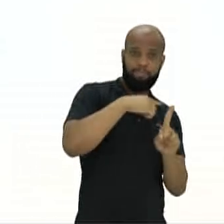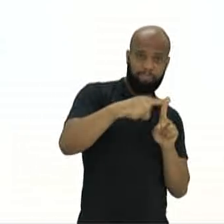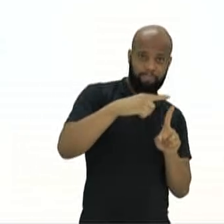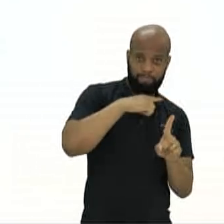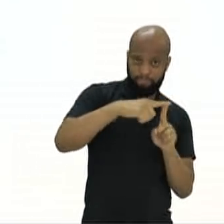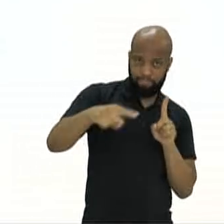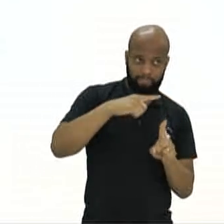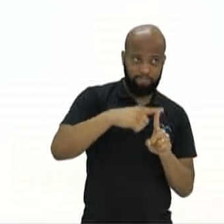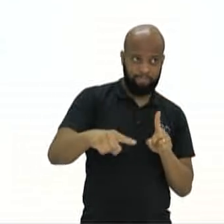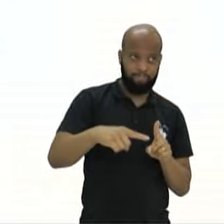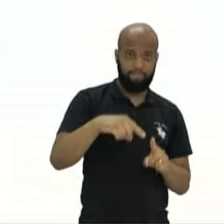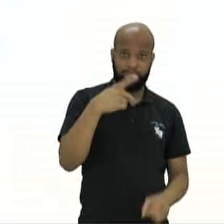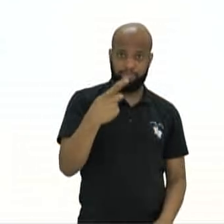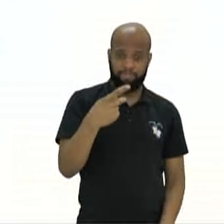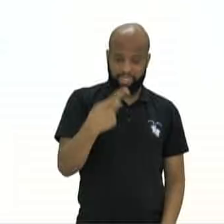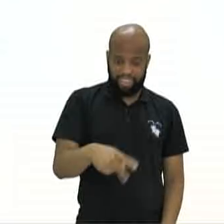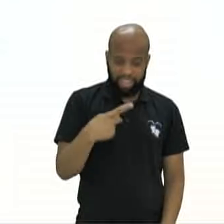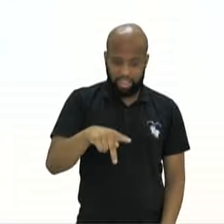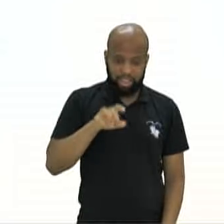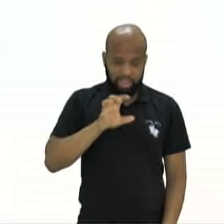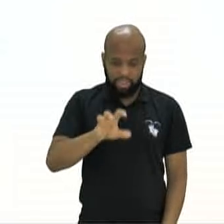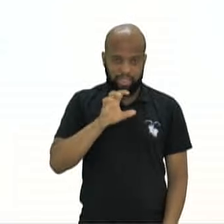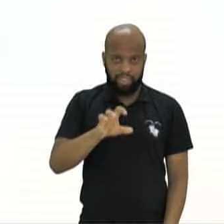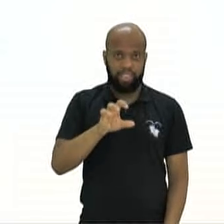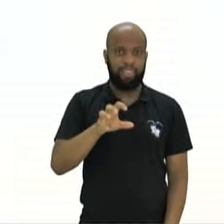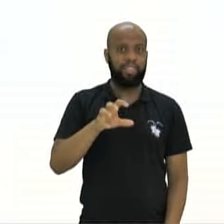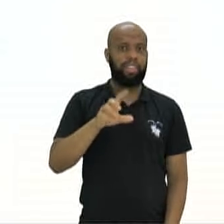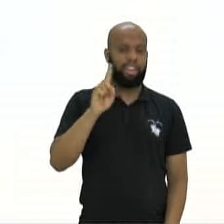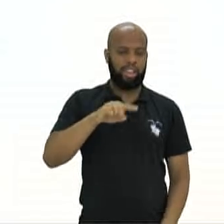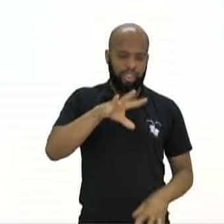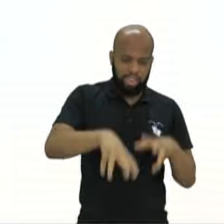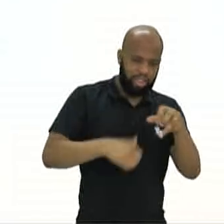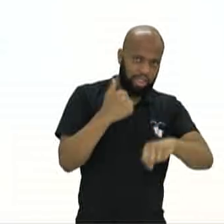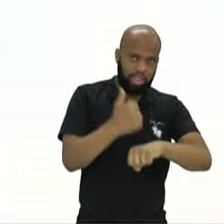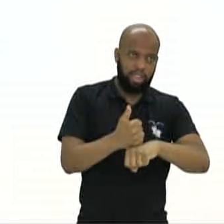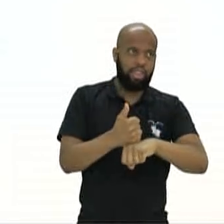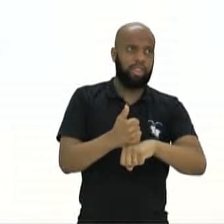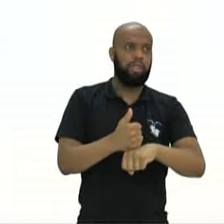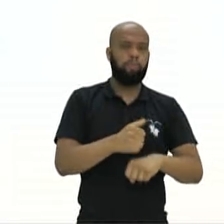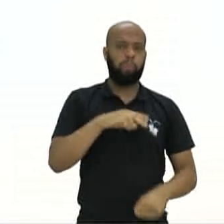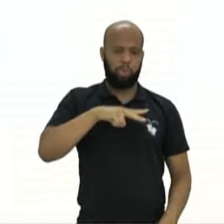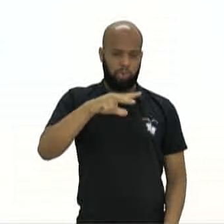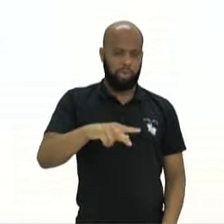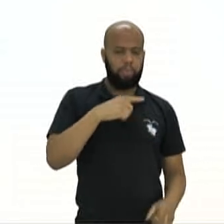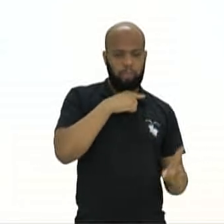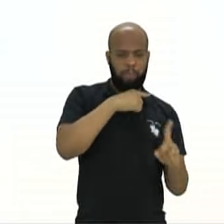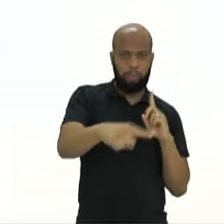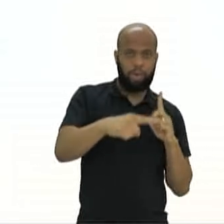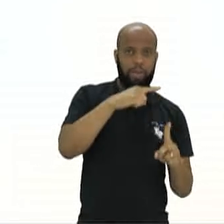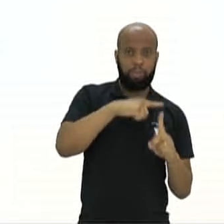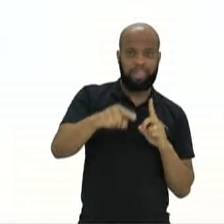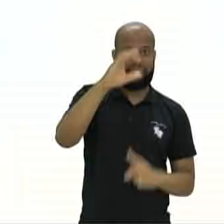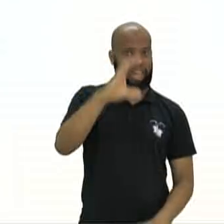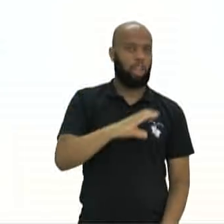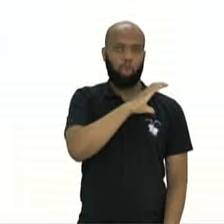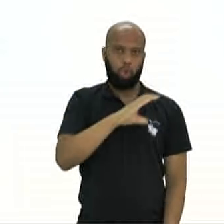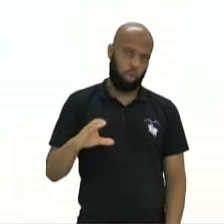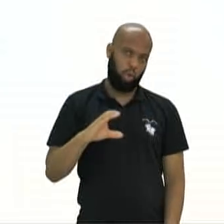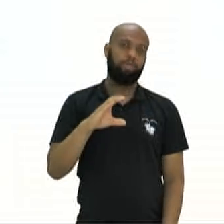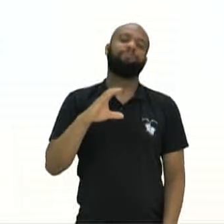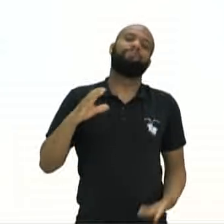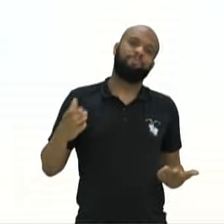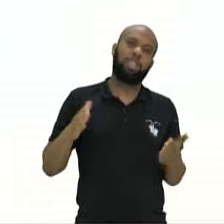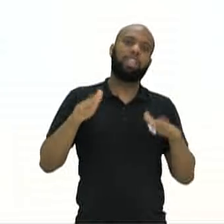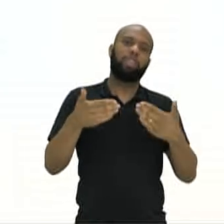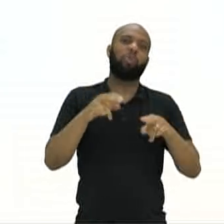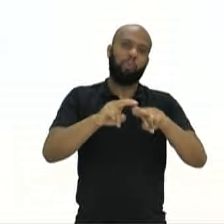em território luso-português, né? Colônia portuguesa, a proibição da religião católica. Olha onde quando